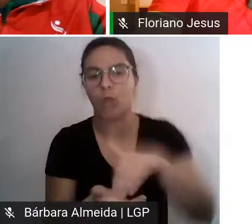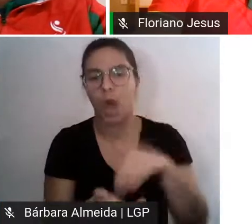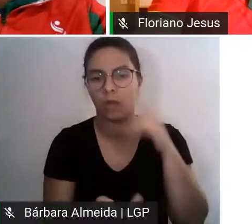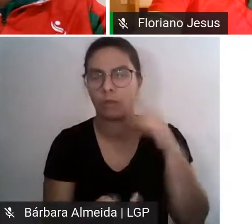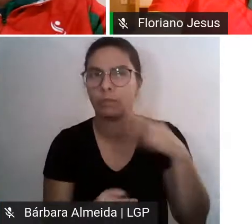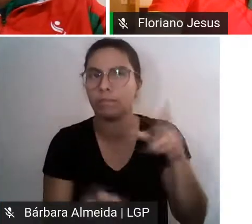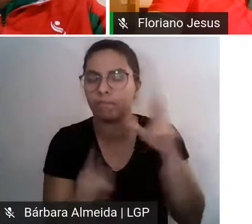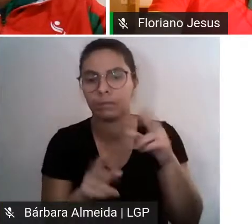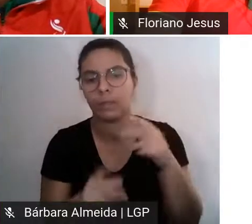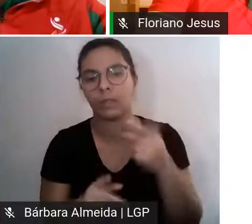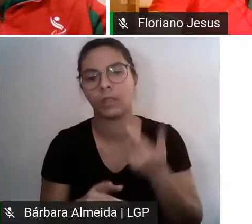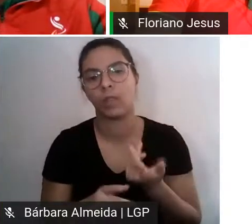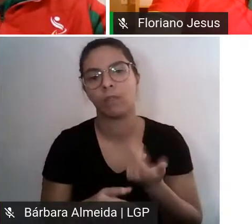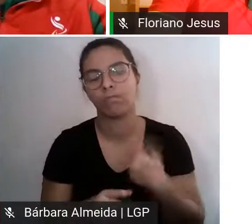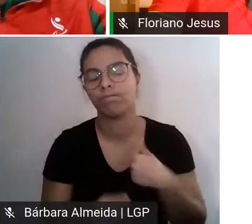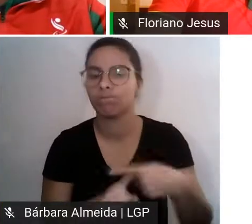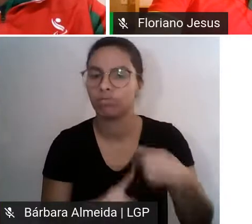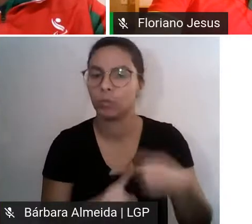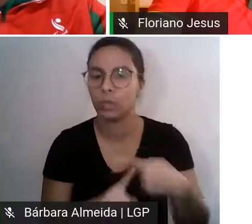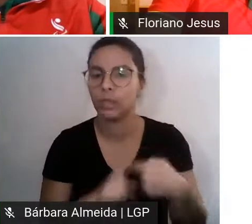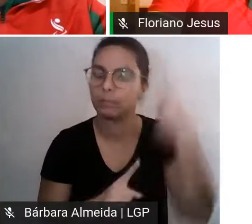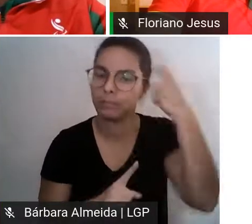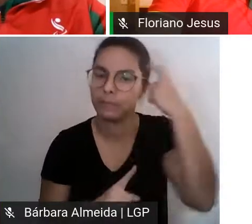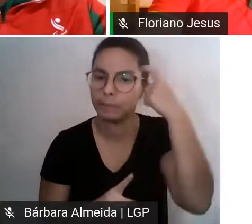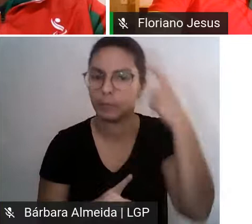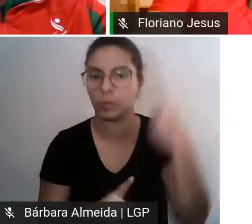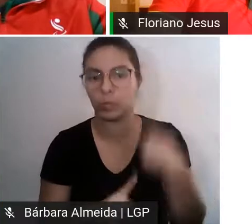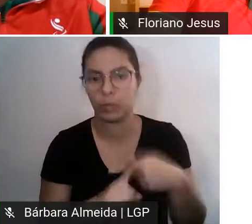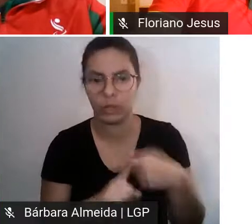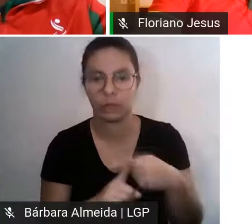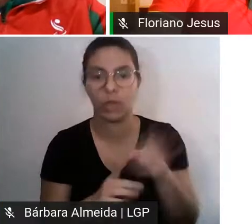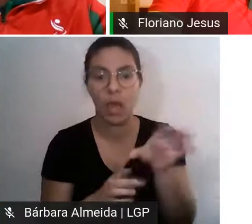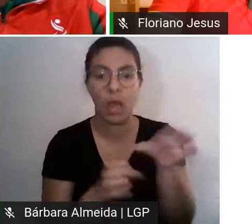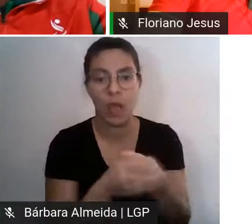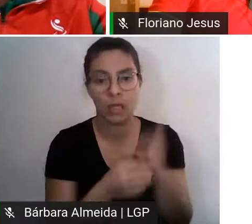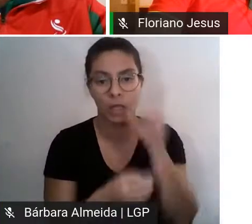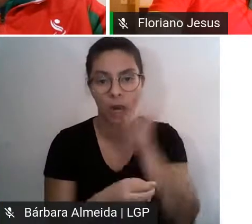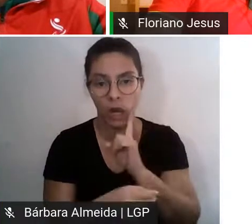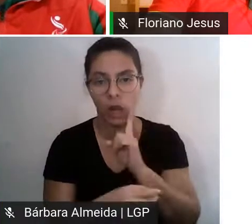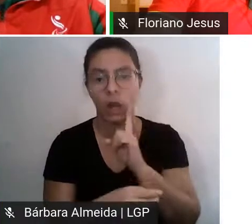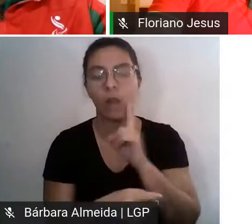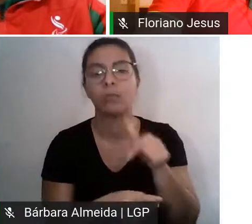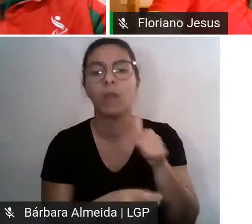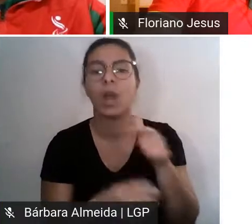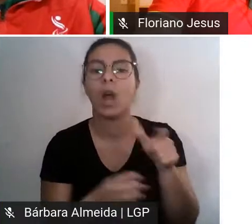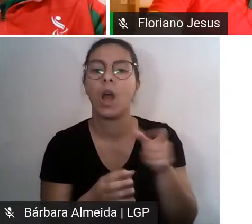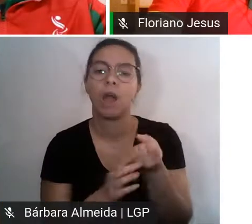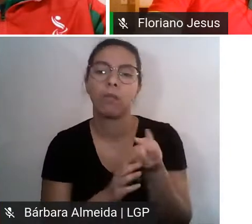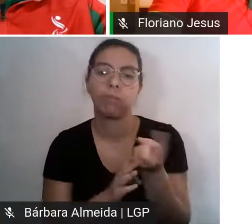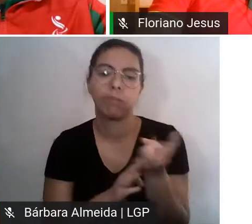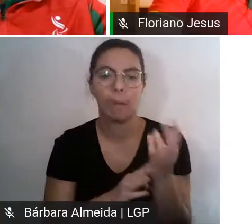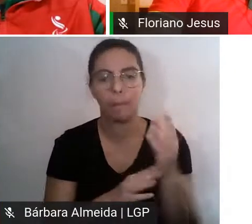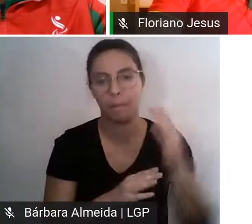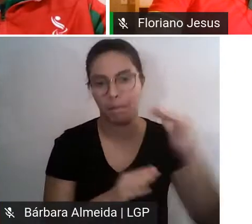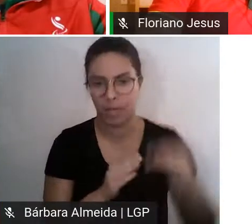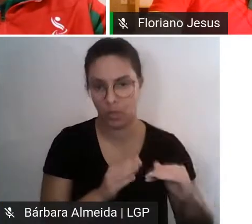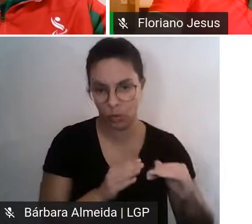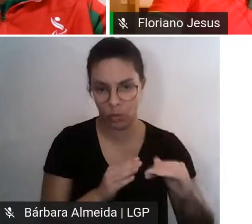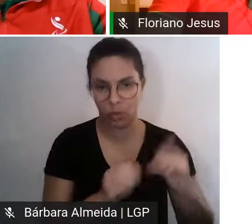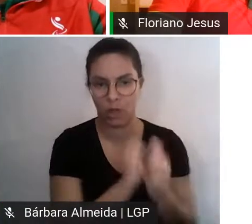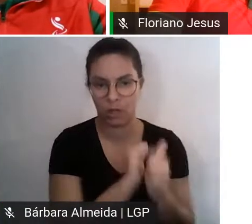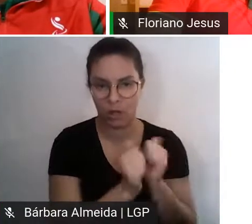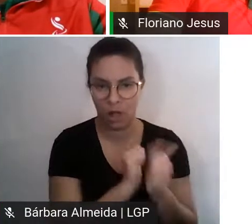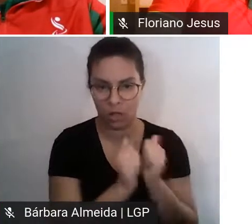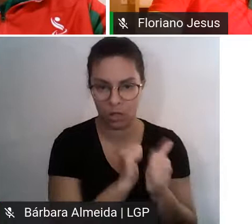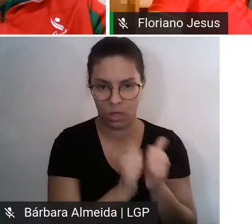bastante, bastante otimista. A classe da Beatriz é uma classe com menos atletas, portanto, e ela